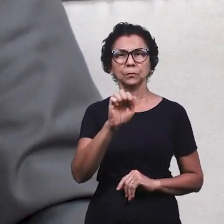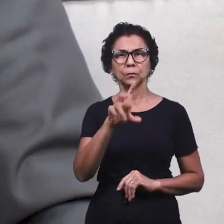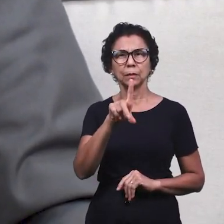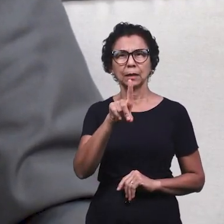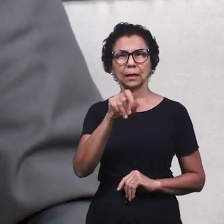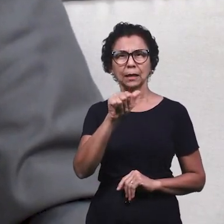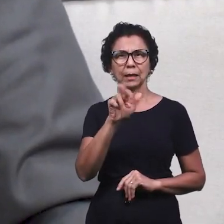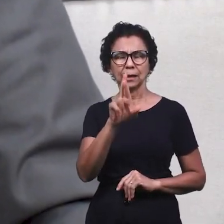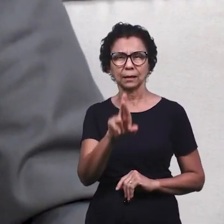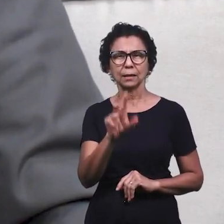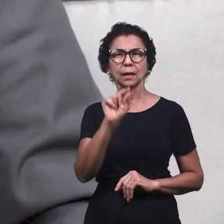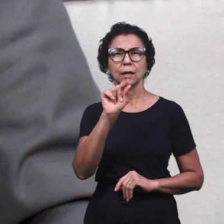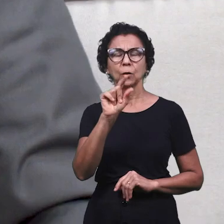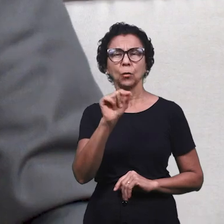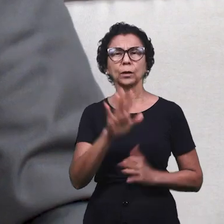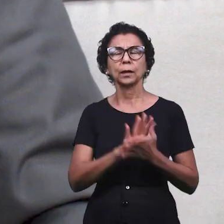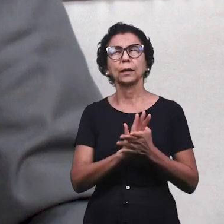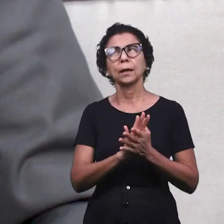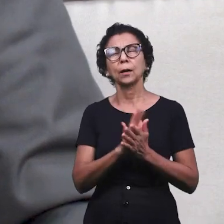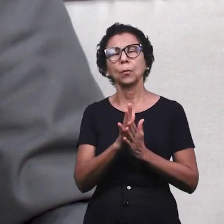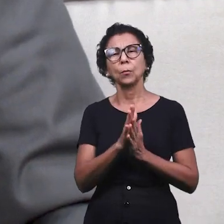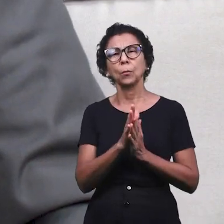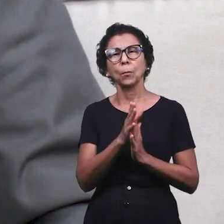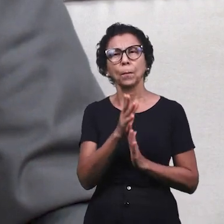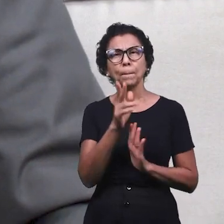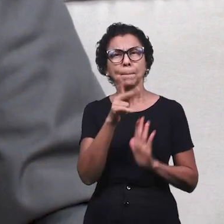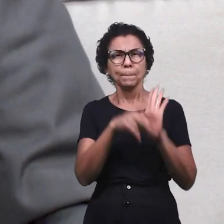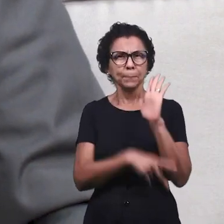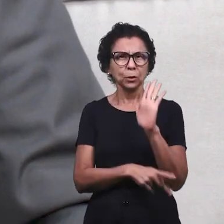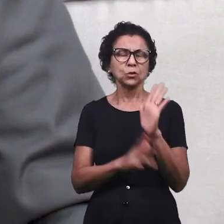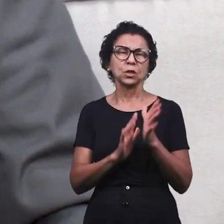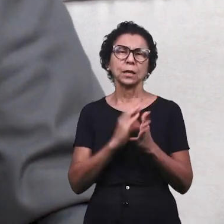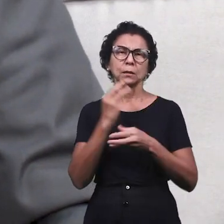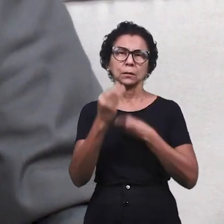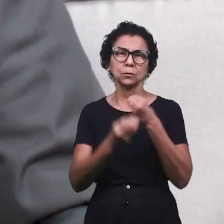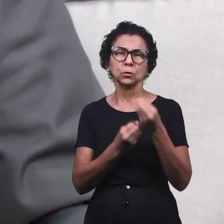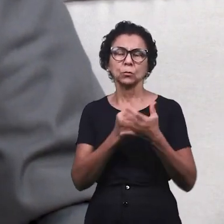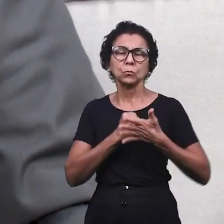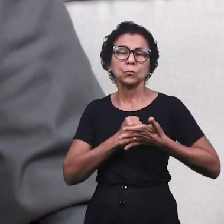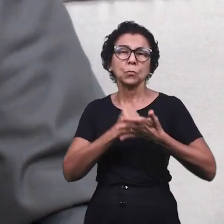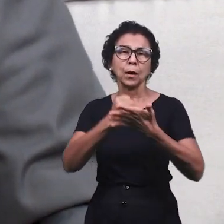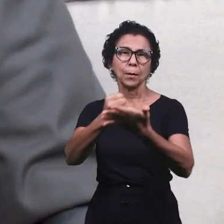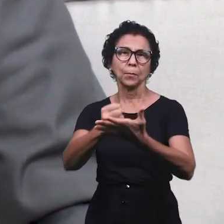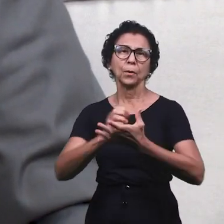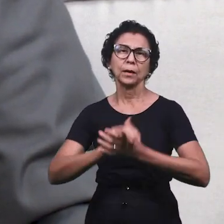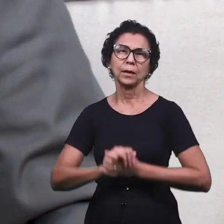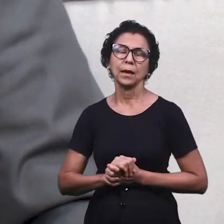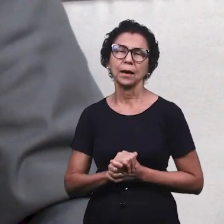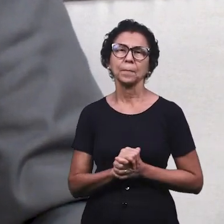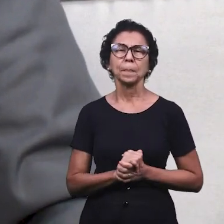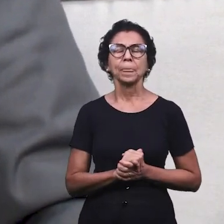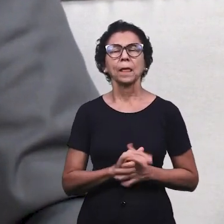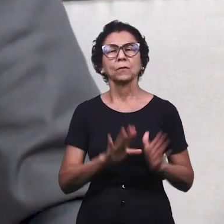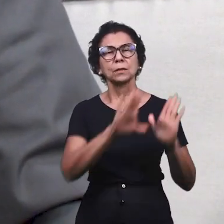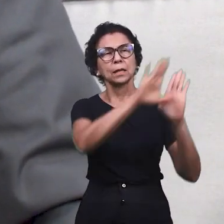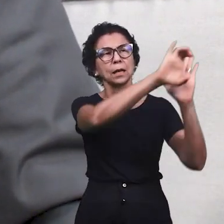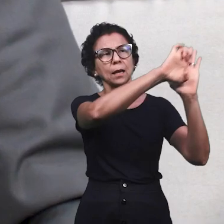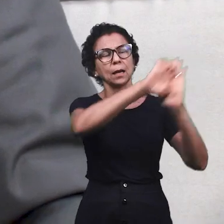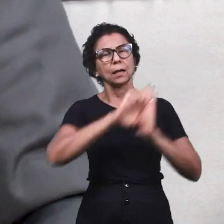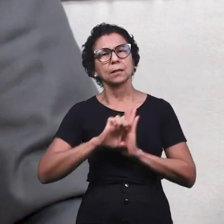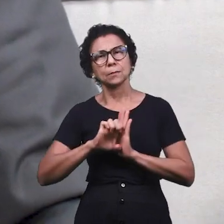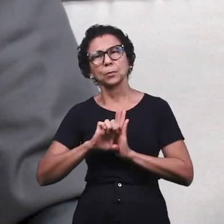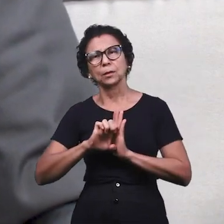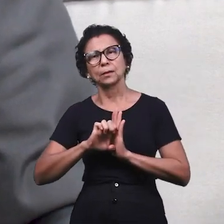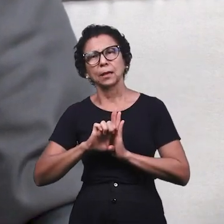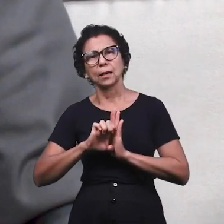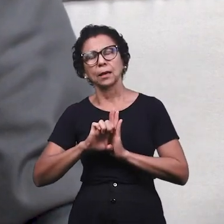vai te dar a possibilidade de você fazer uma importação, de você fazer um desembaraço aduaneiro de algum produto